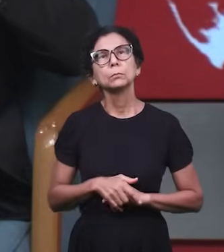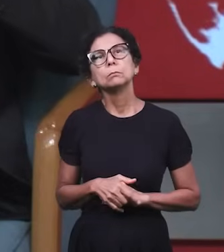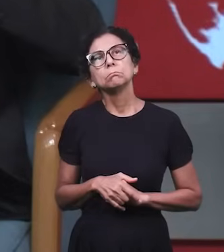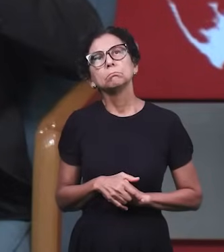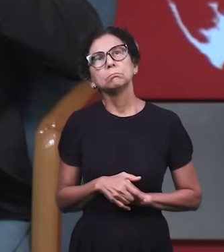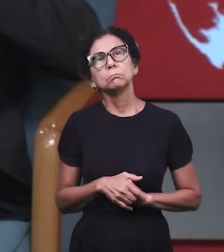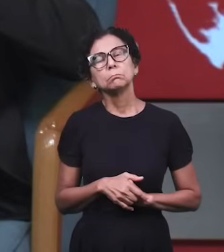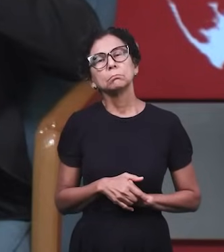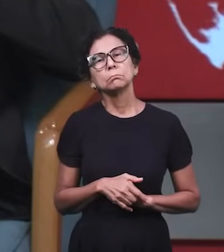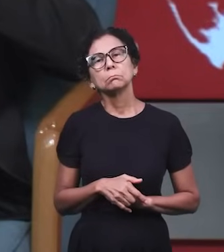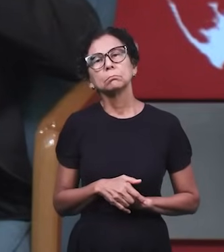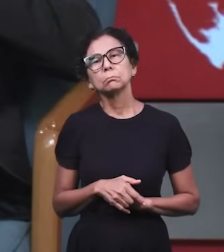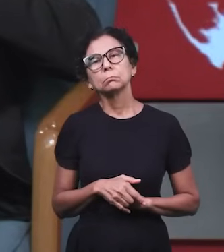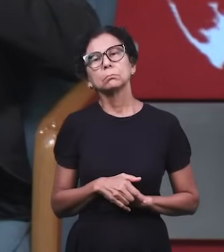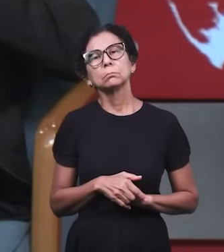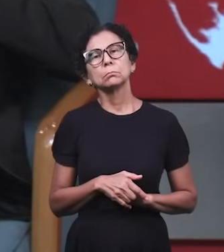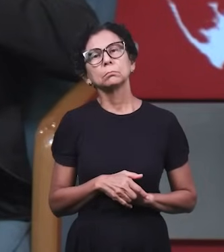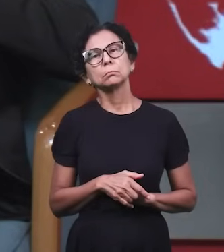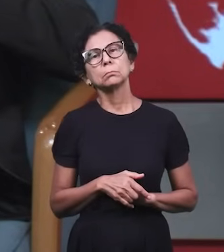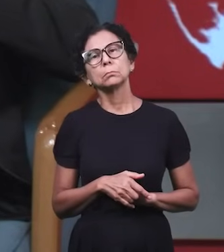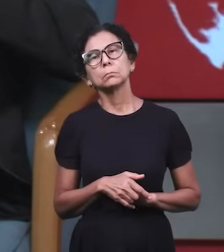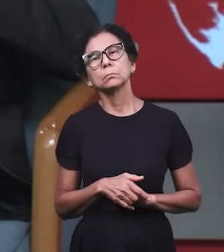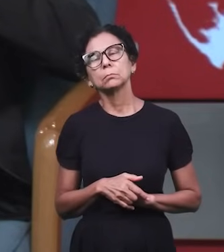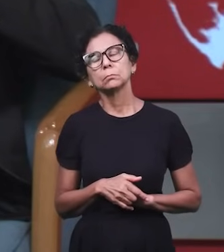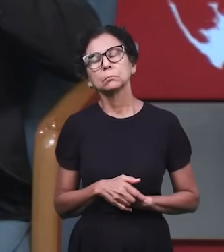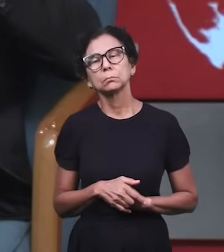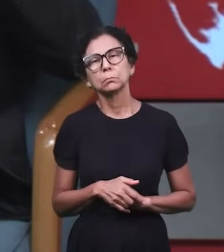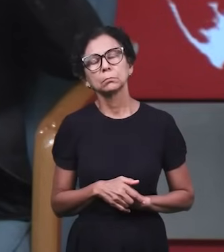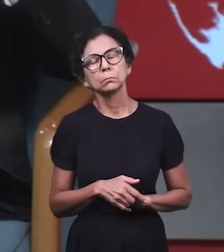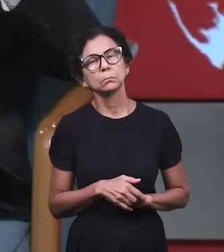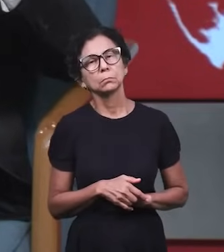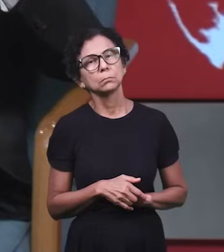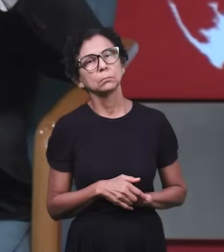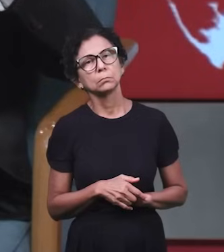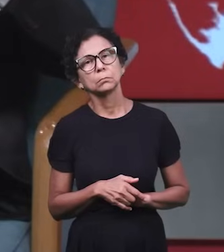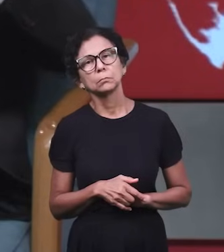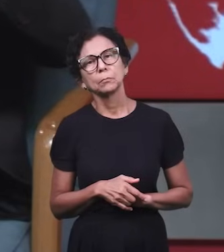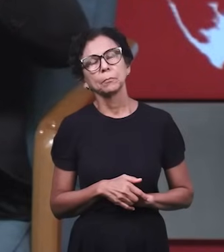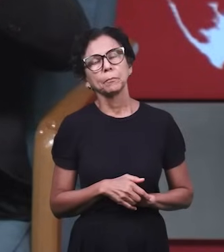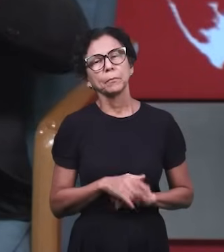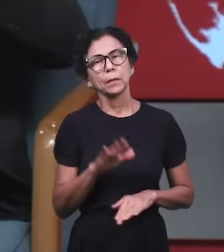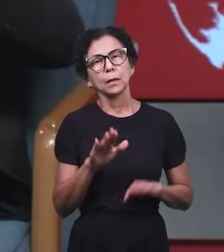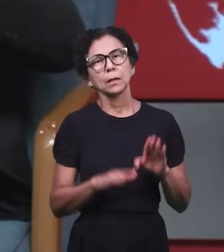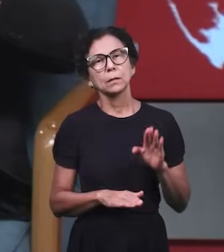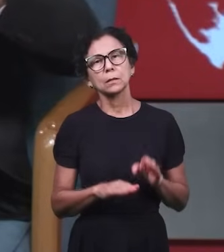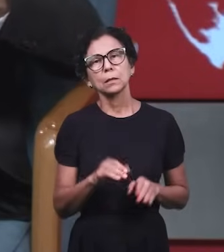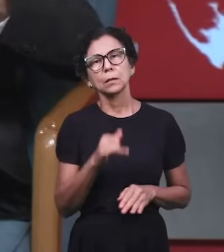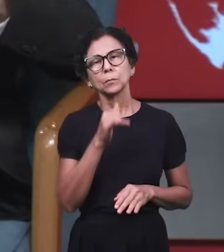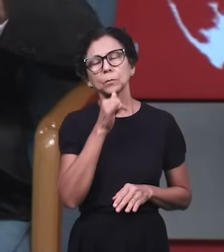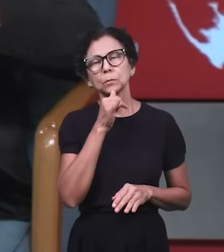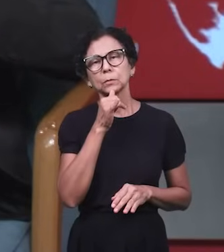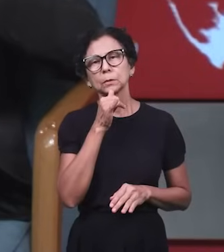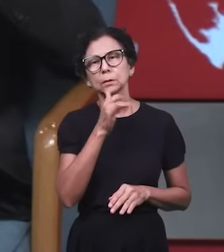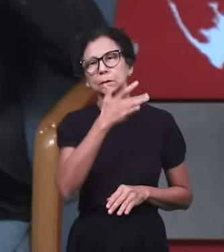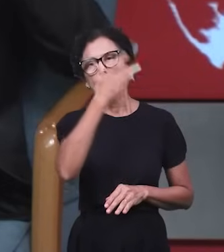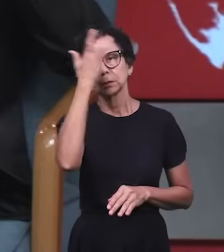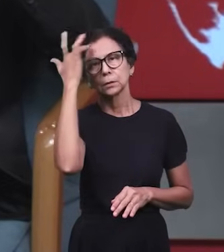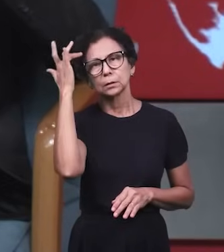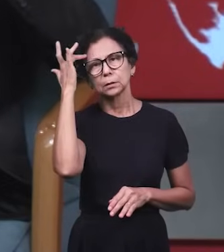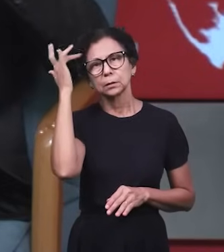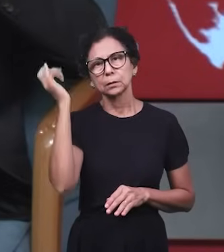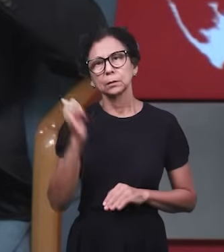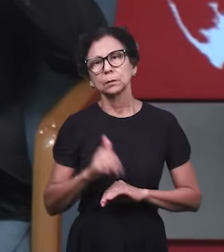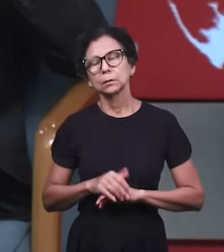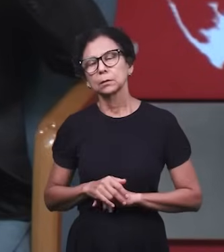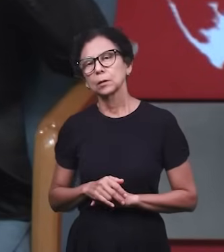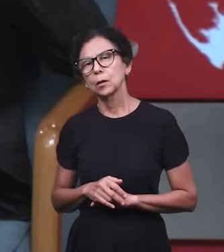e colocá-lo dentro da sua perspectiva, né? O senhor deu um dom, às vezes, exortando a pessoa, e você vai